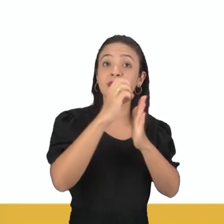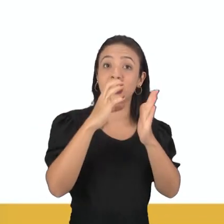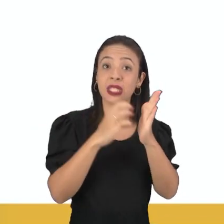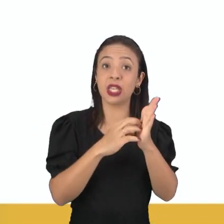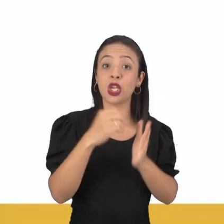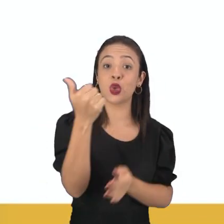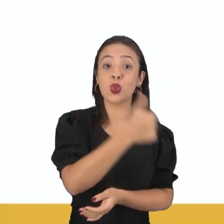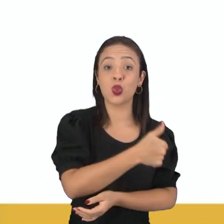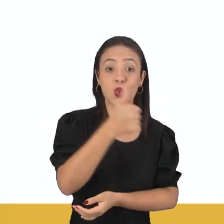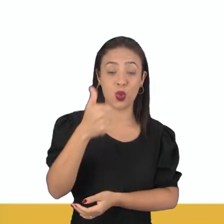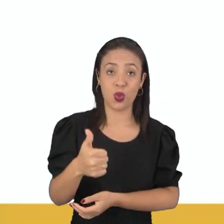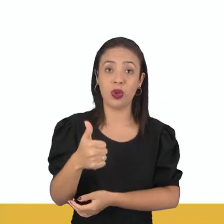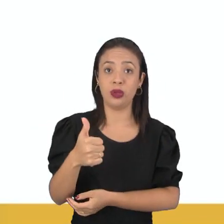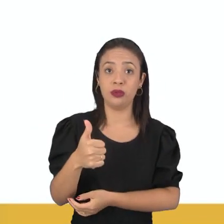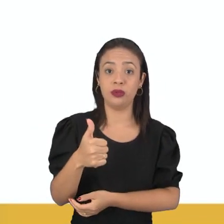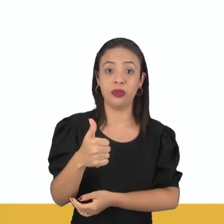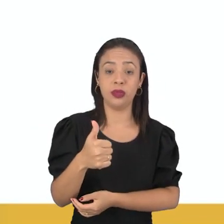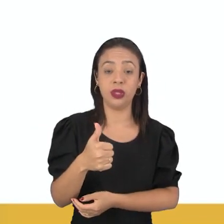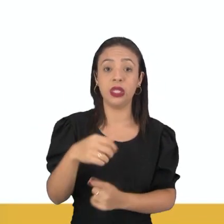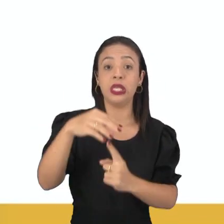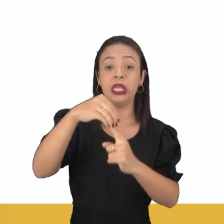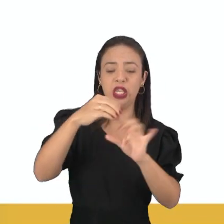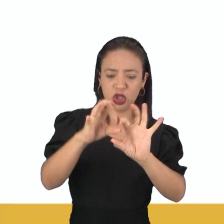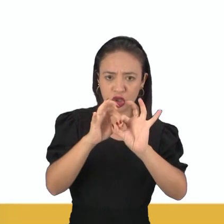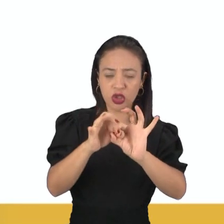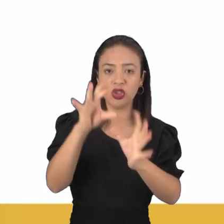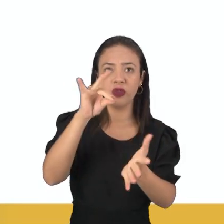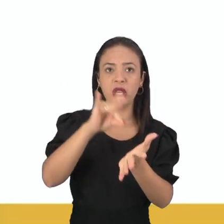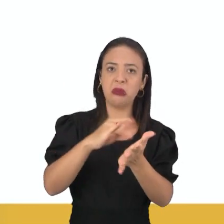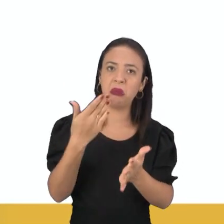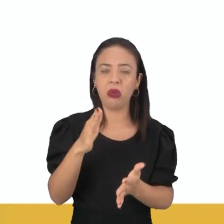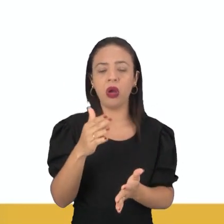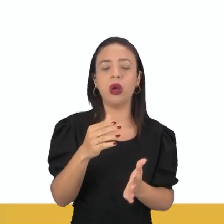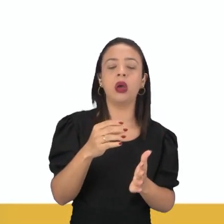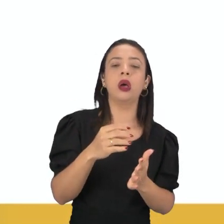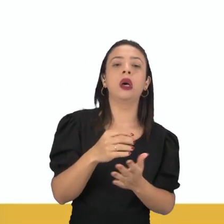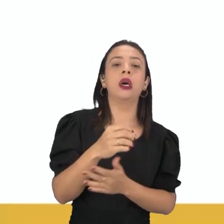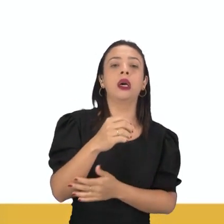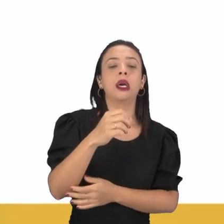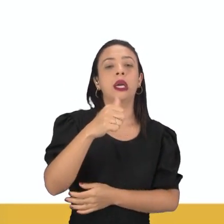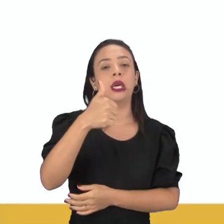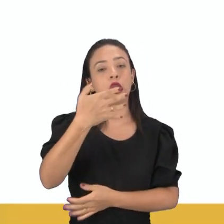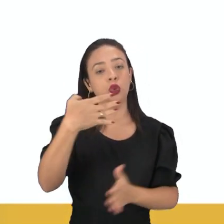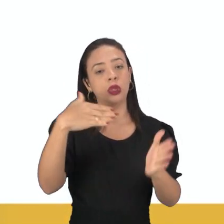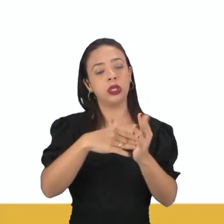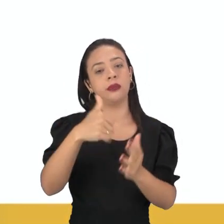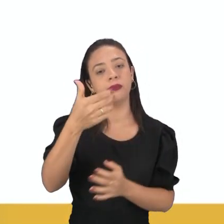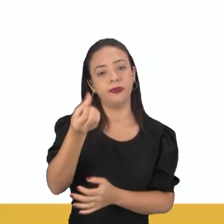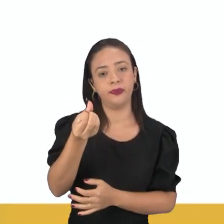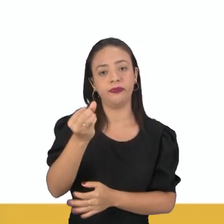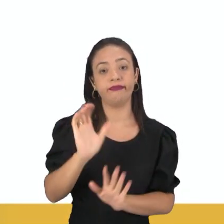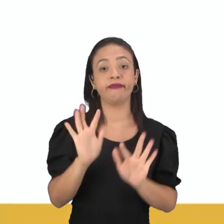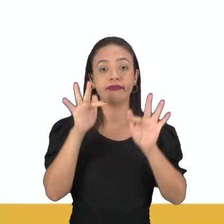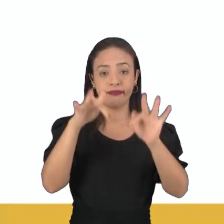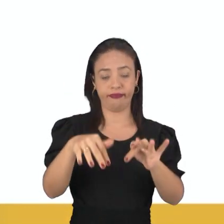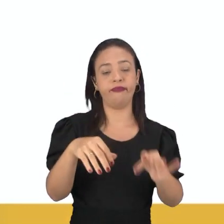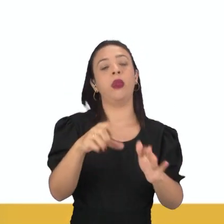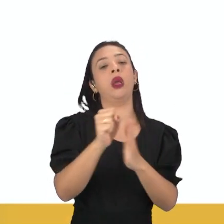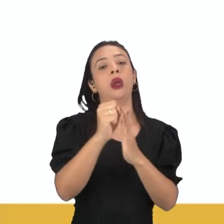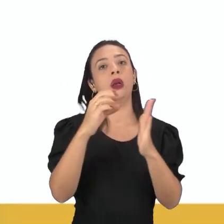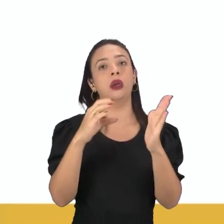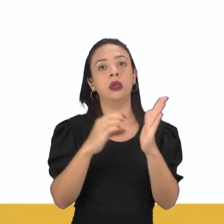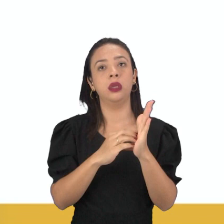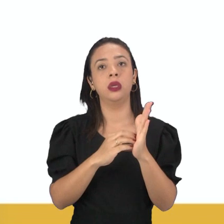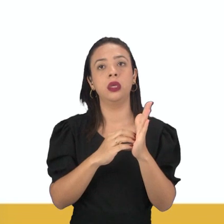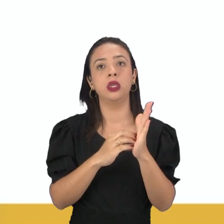XI e consolidou-se entre os séculos XIV e XVI. Ao final de alguns séculos, esse processo